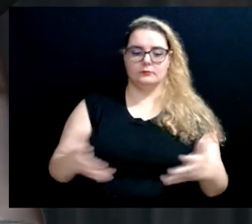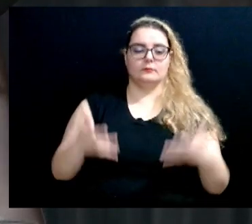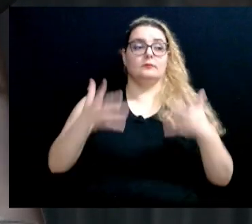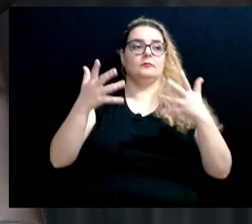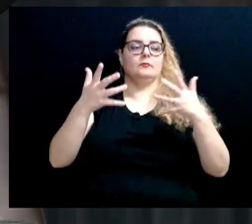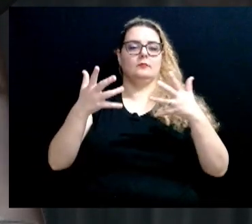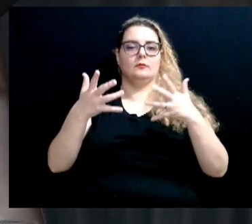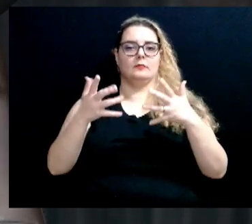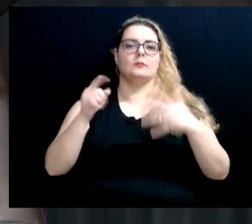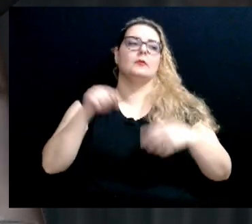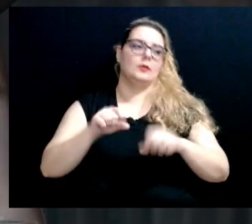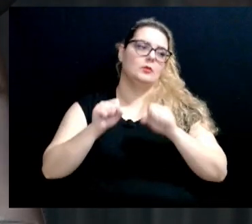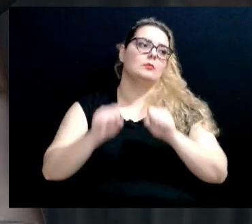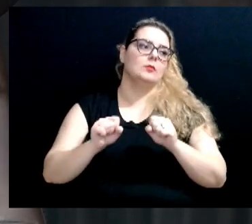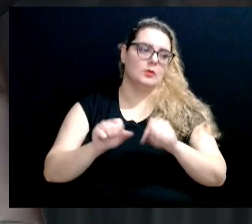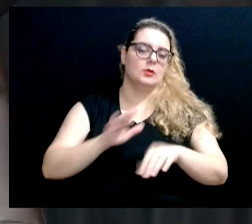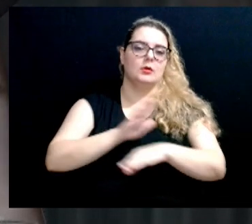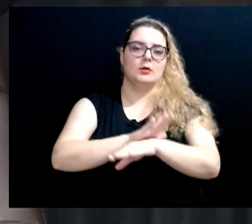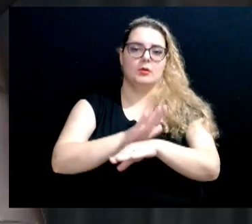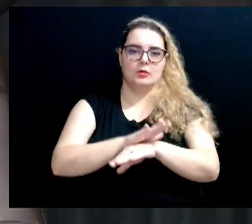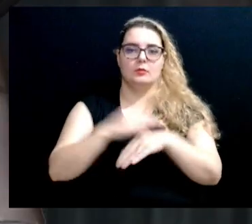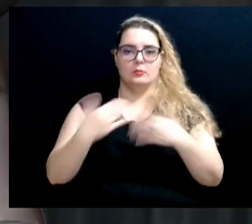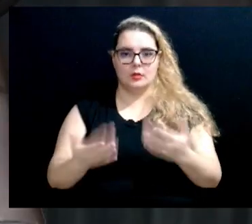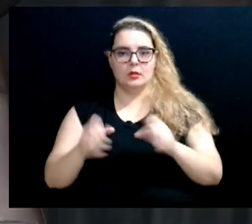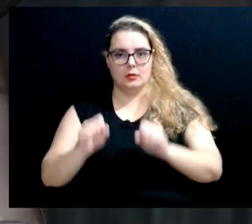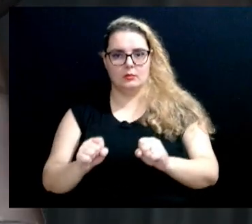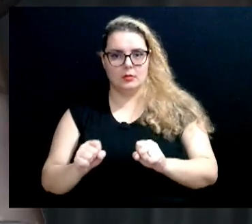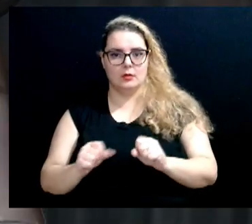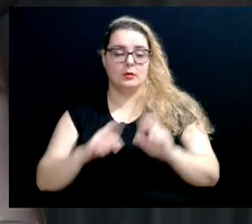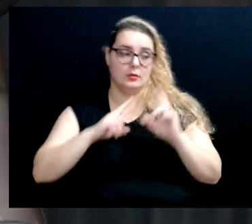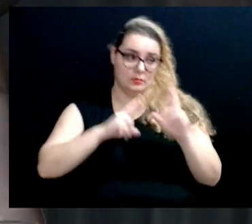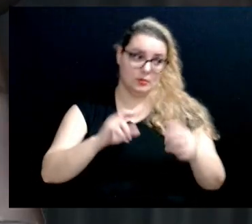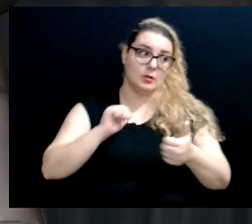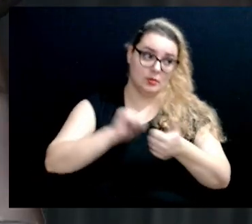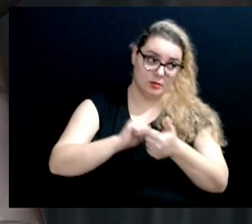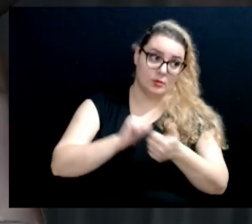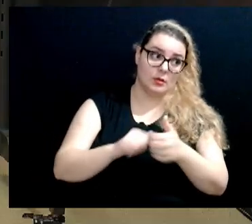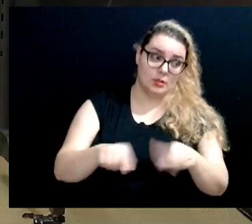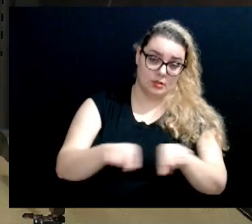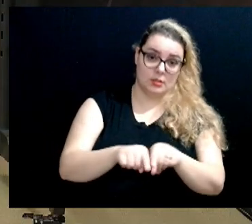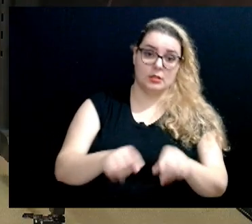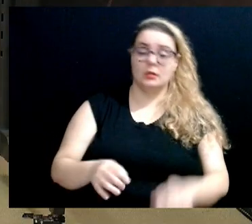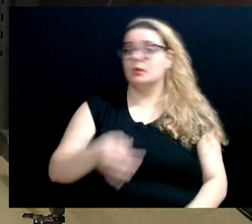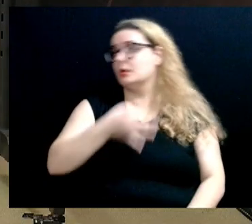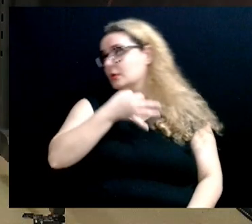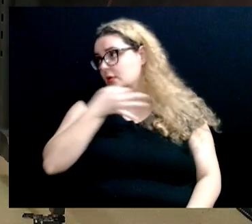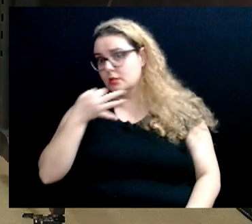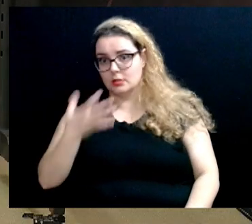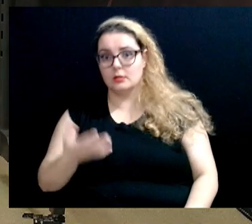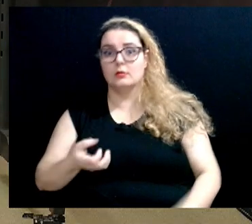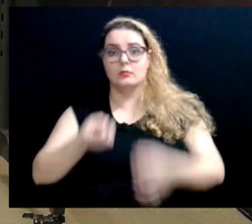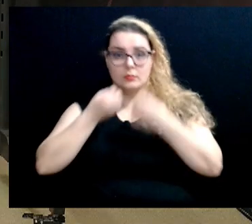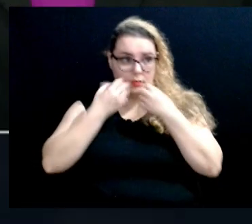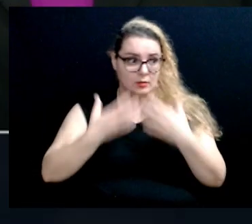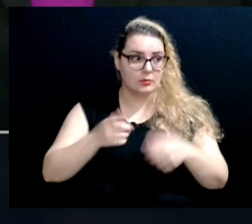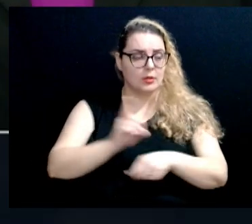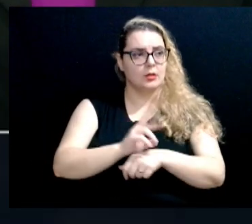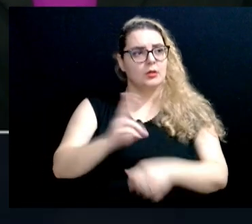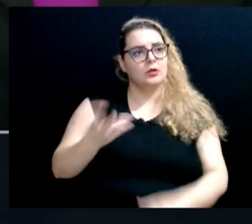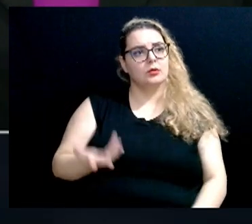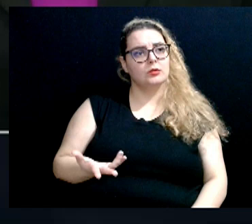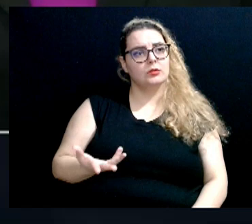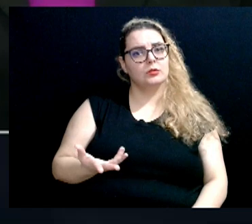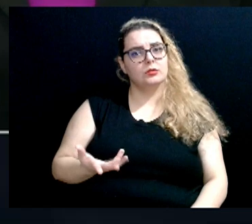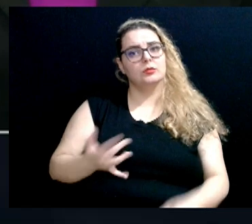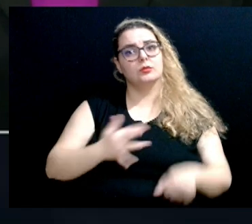pode ajudar para que você possa adormecer com qualidade também. Excelente, muito bom. Doutor, sobre as doenças,